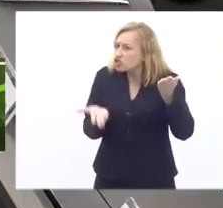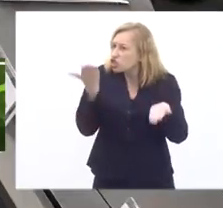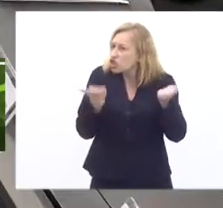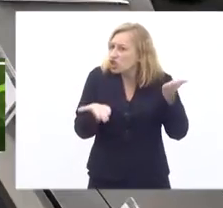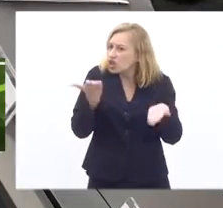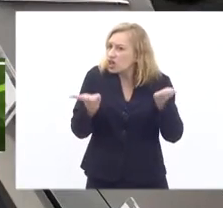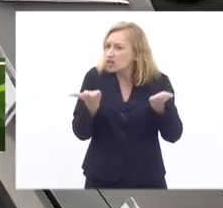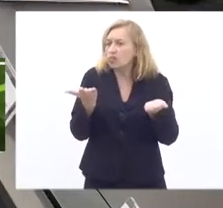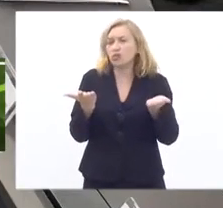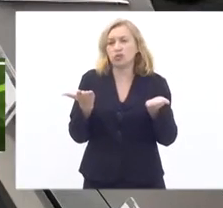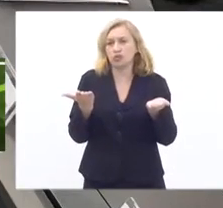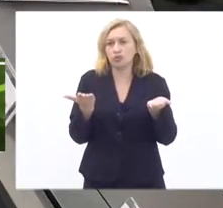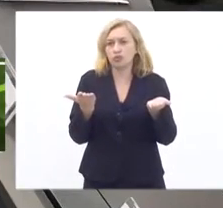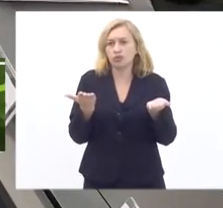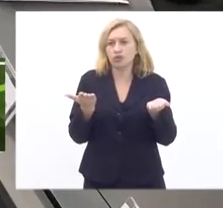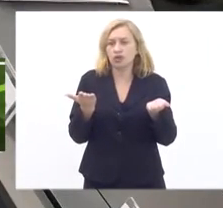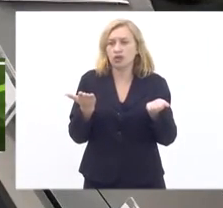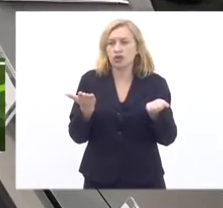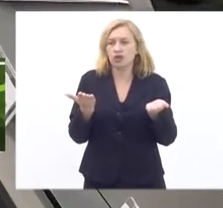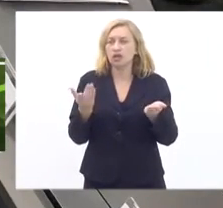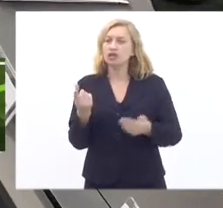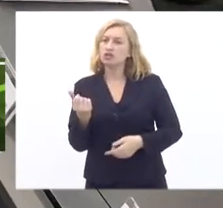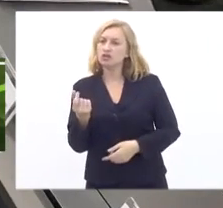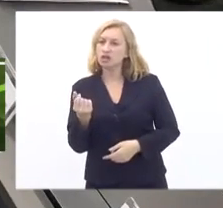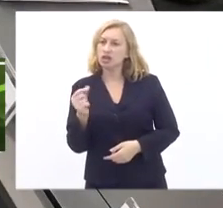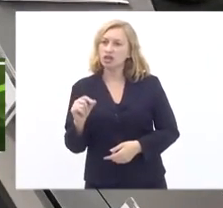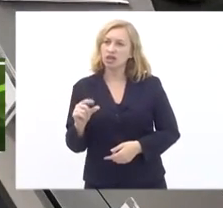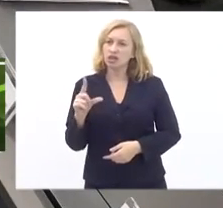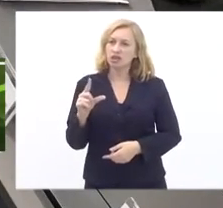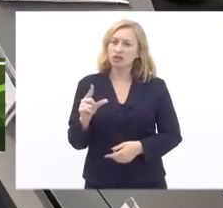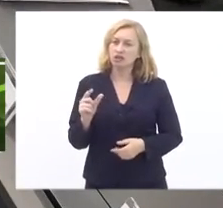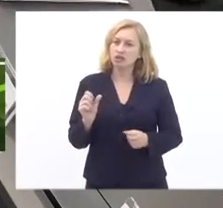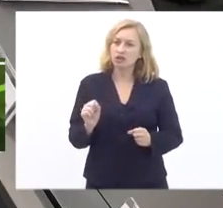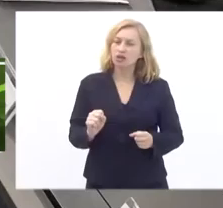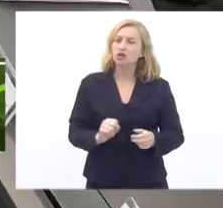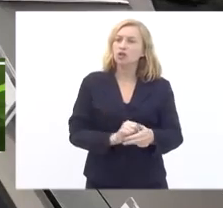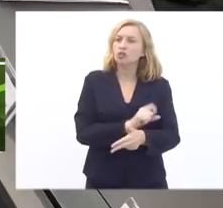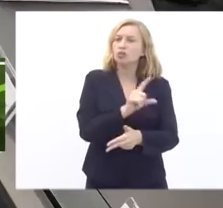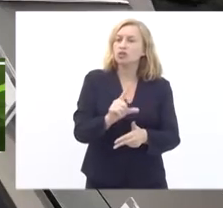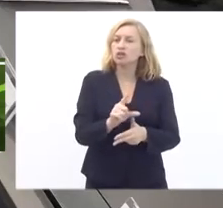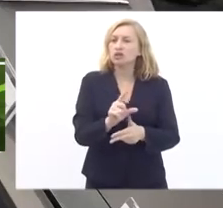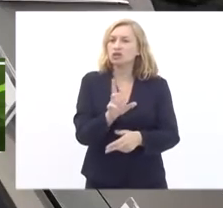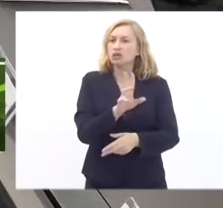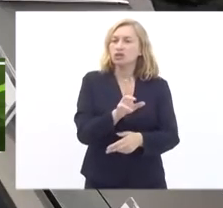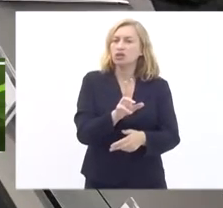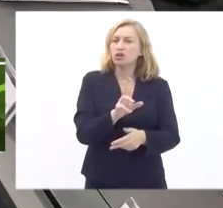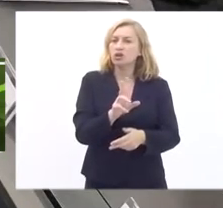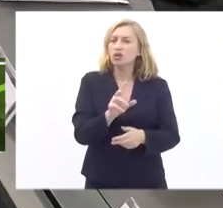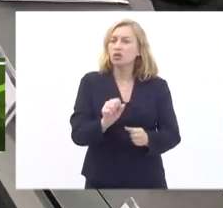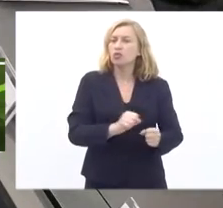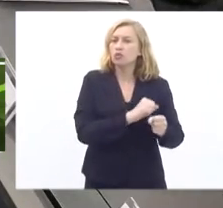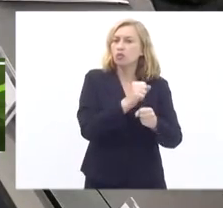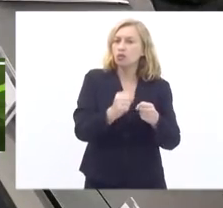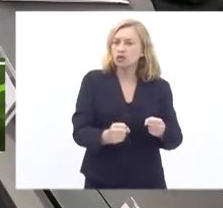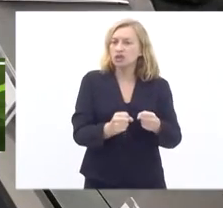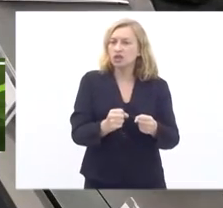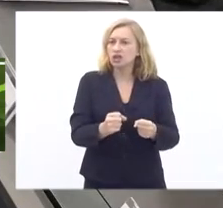de demanda, vezes tarifa, vezes poder aquisitivo do usuário. Se existem esses